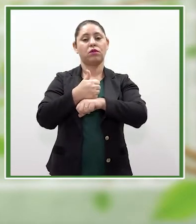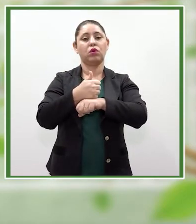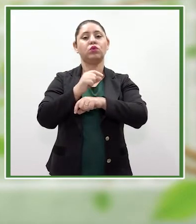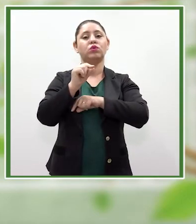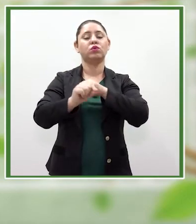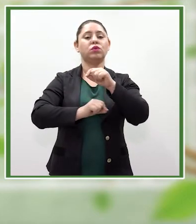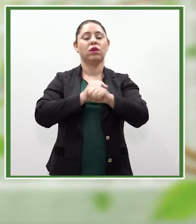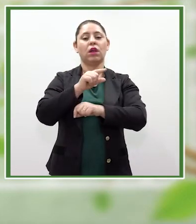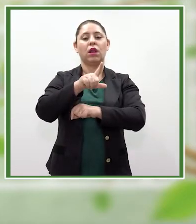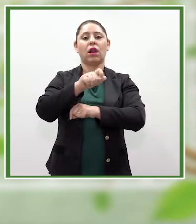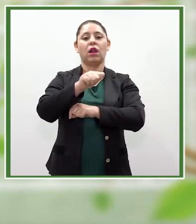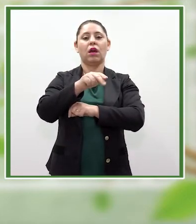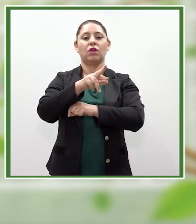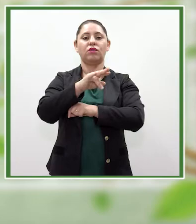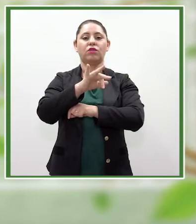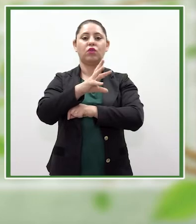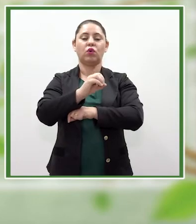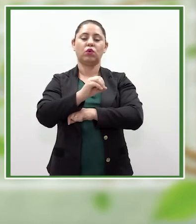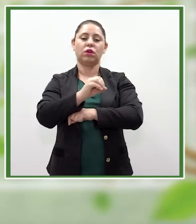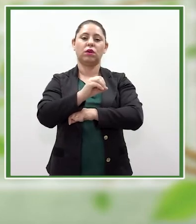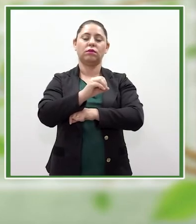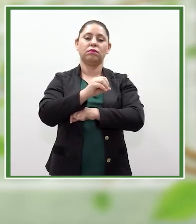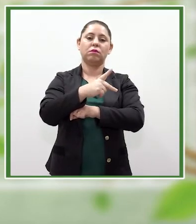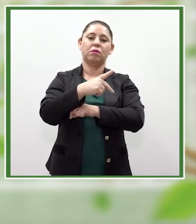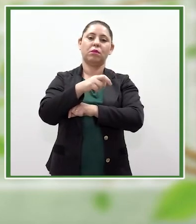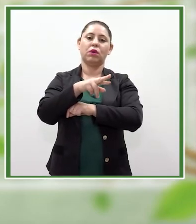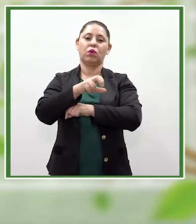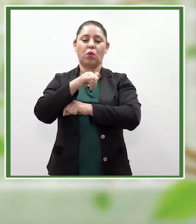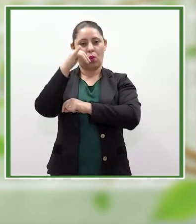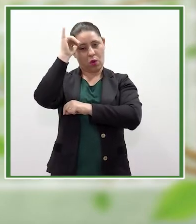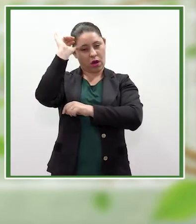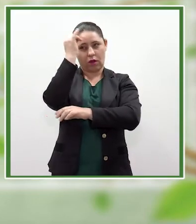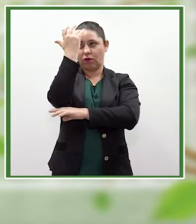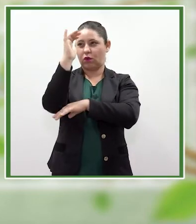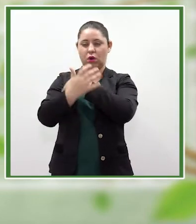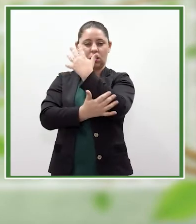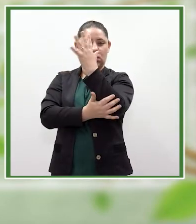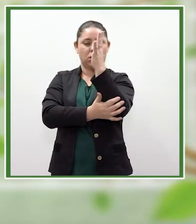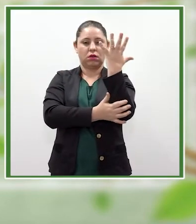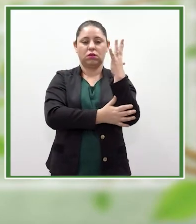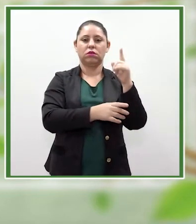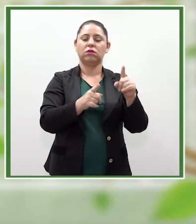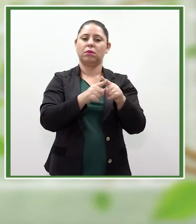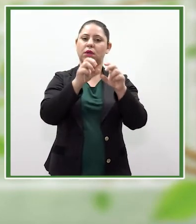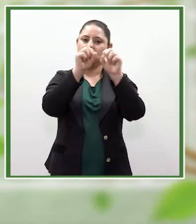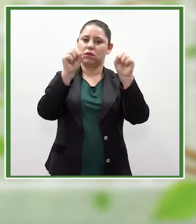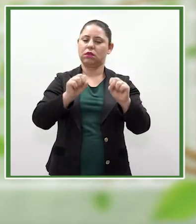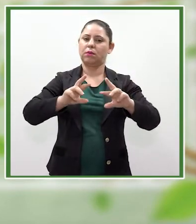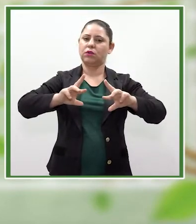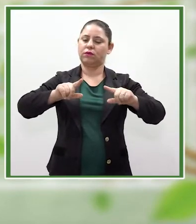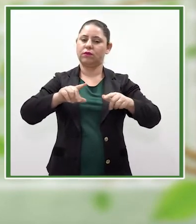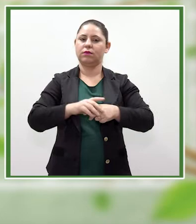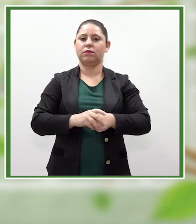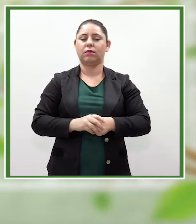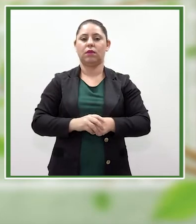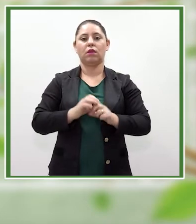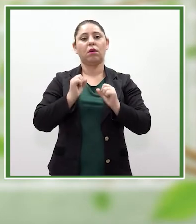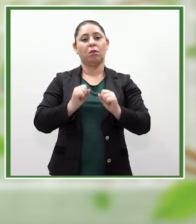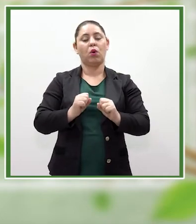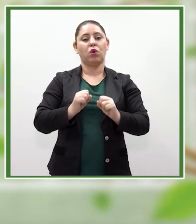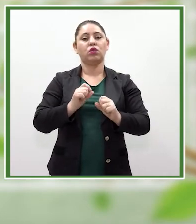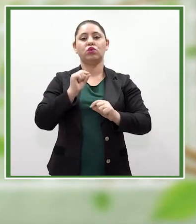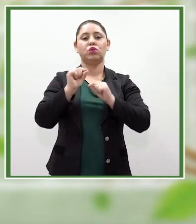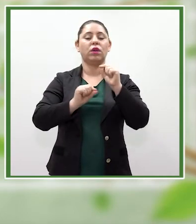então, a neutralização dos gases de efeito estufa, a diversificação da produção e também um aumento na resiliência climática